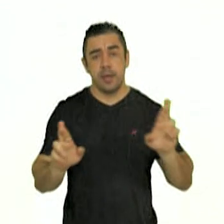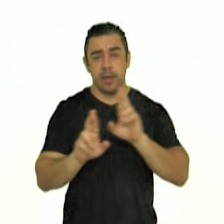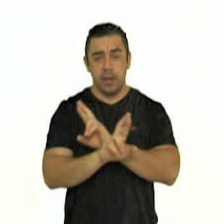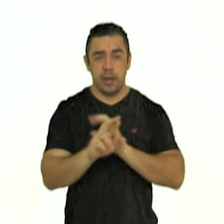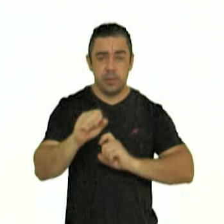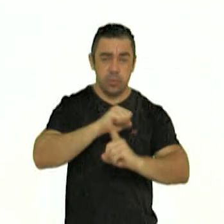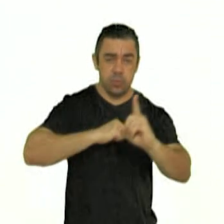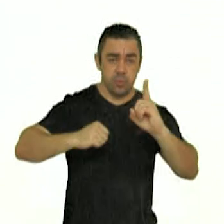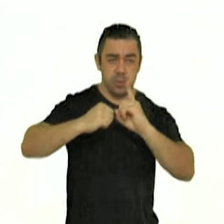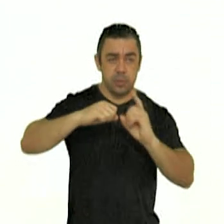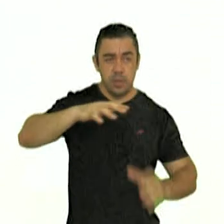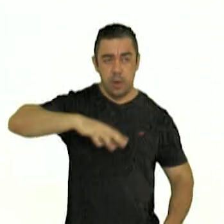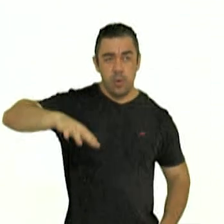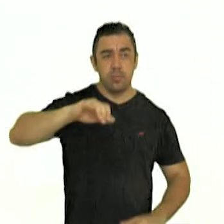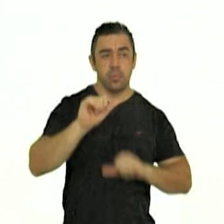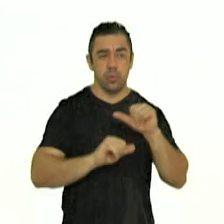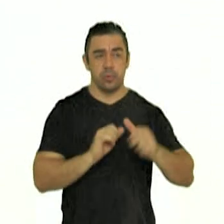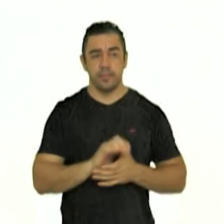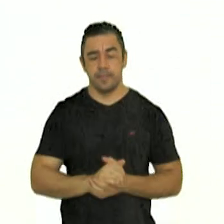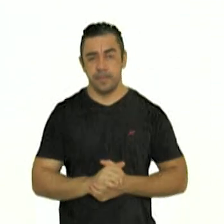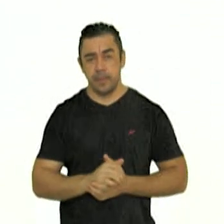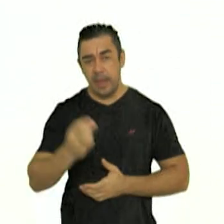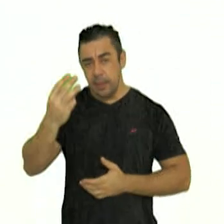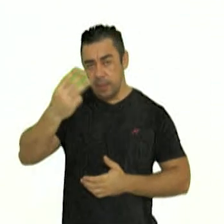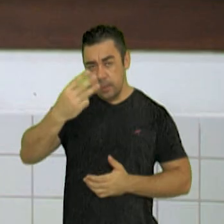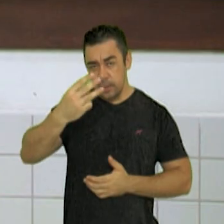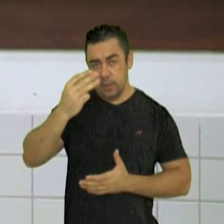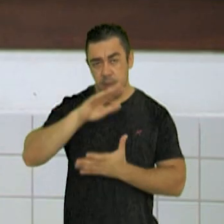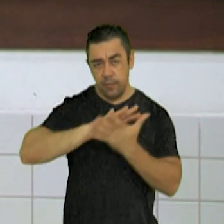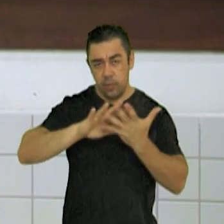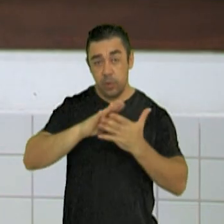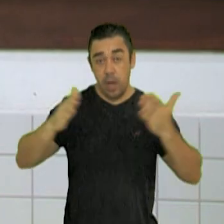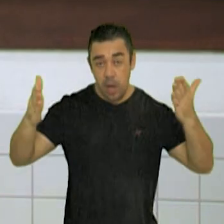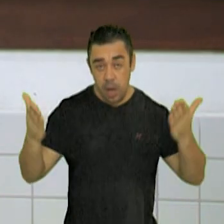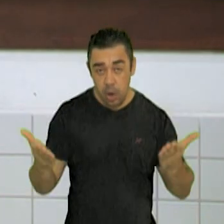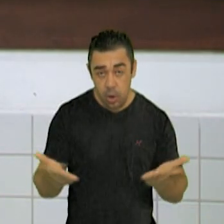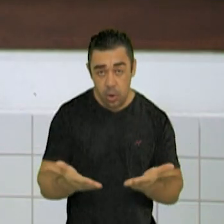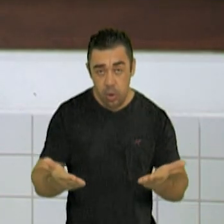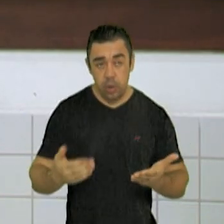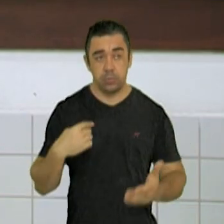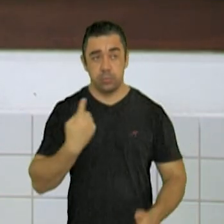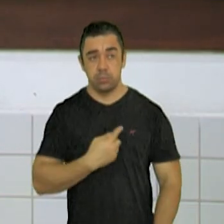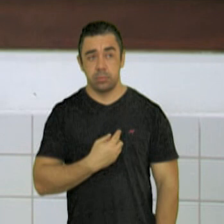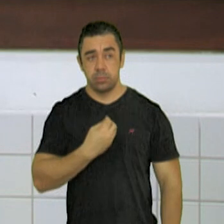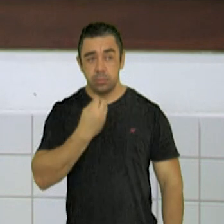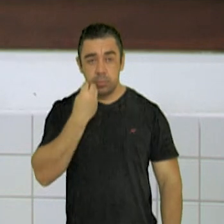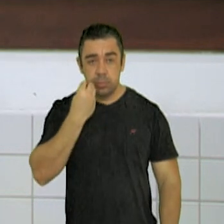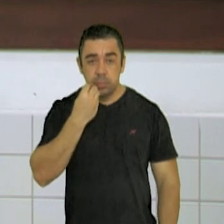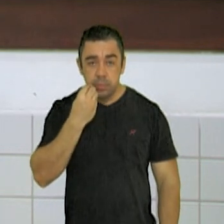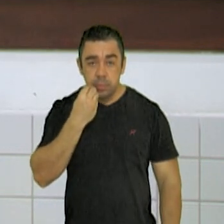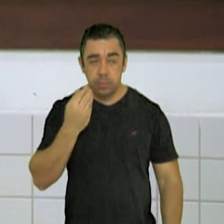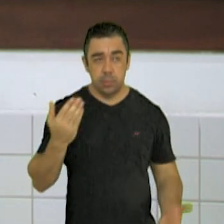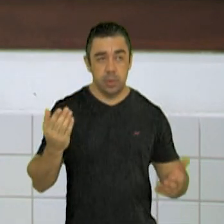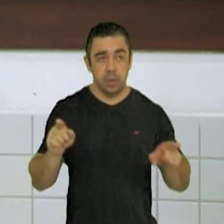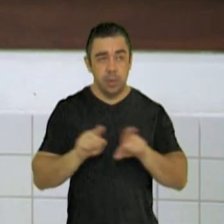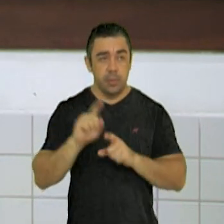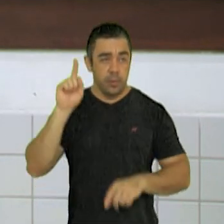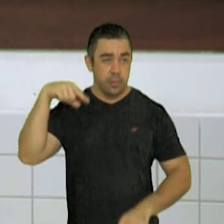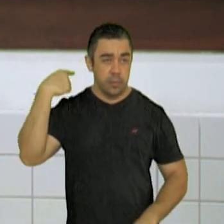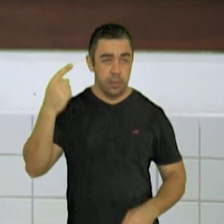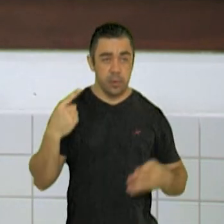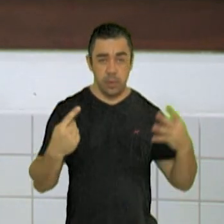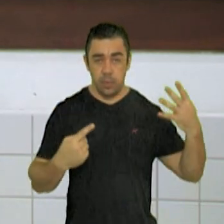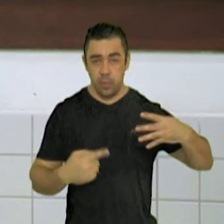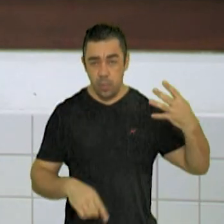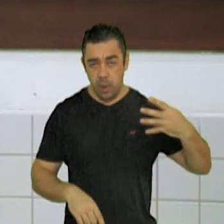socioespaciais. A terceira revolução, que nós estamos vivendo, a terceira e até possivelmente uma quarta revolução, que foi